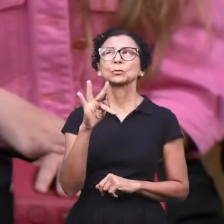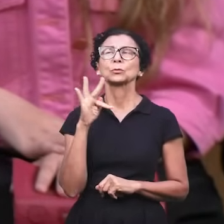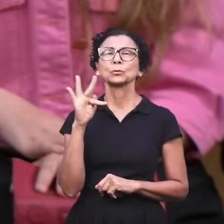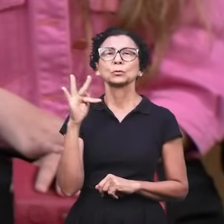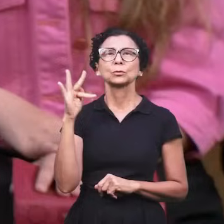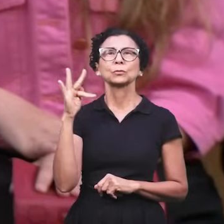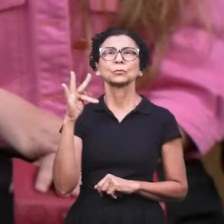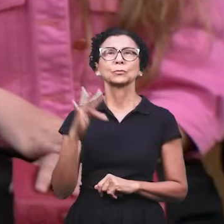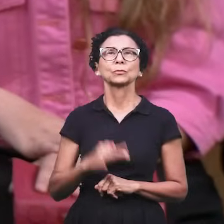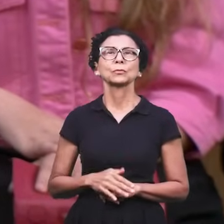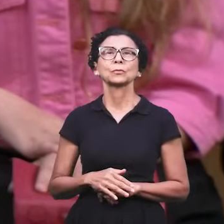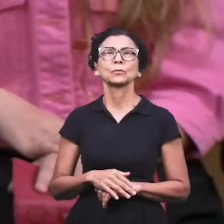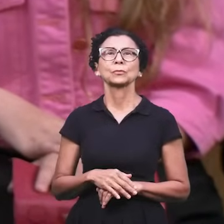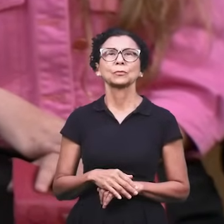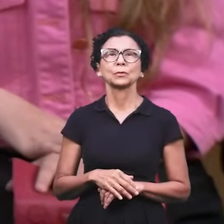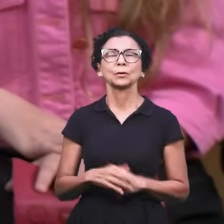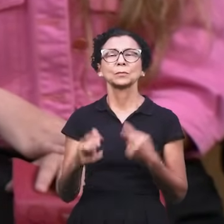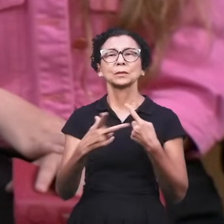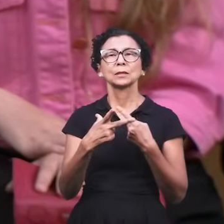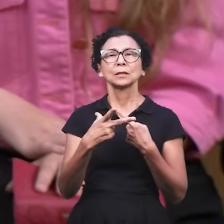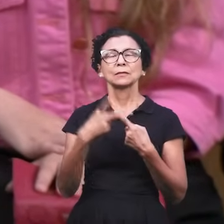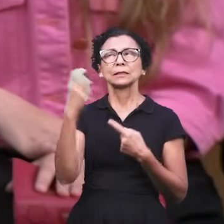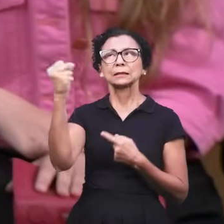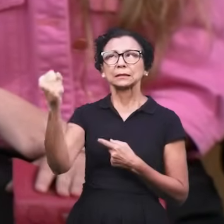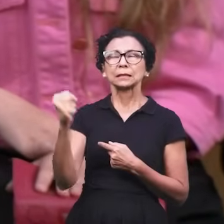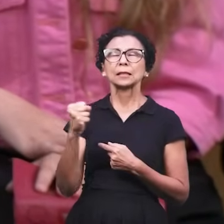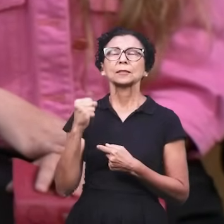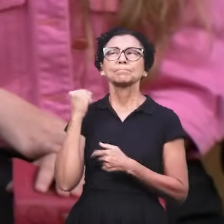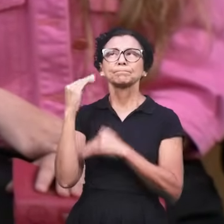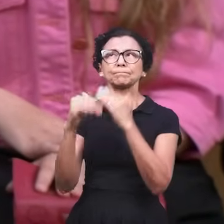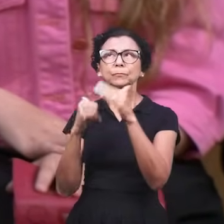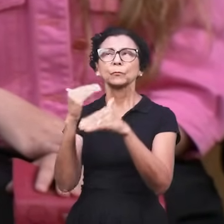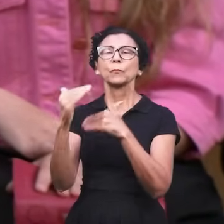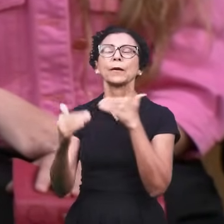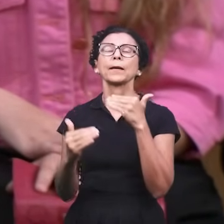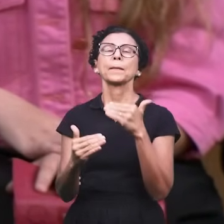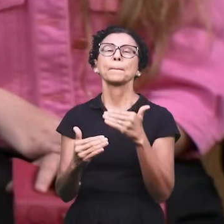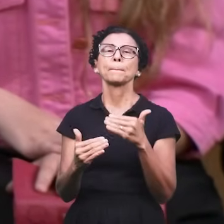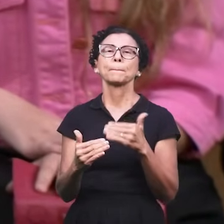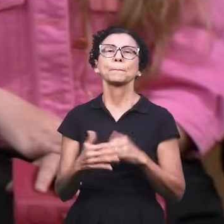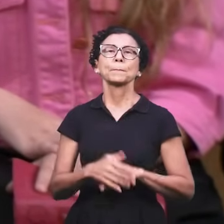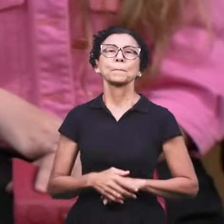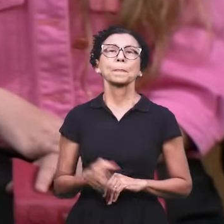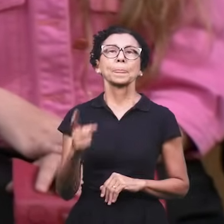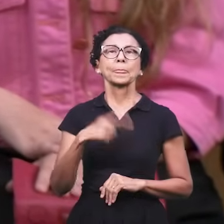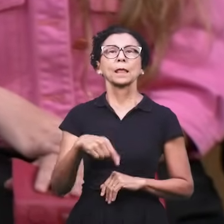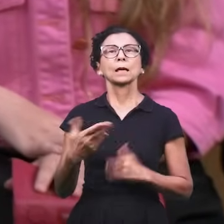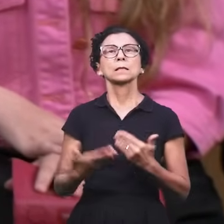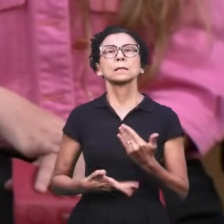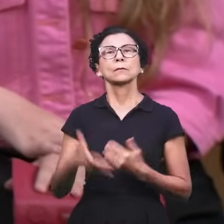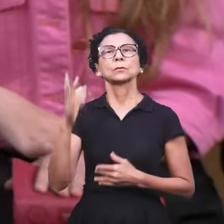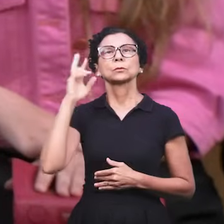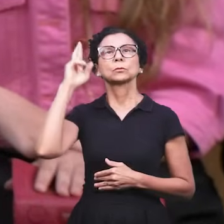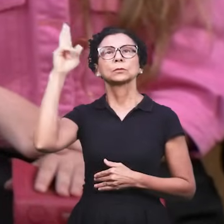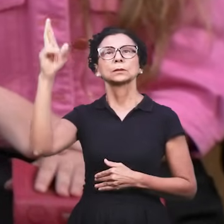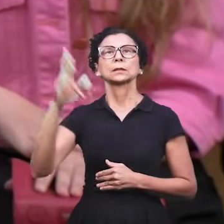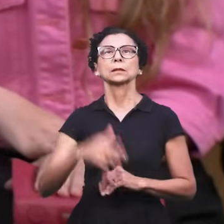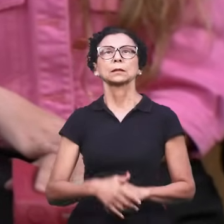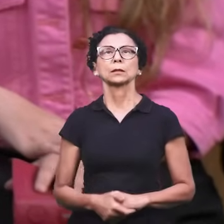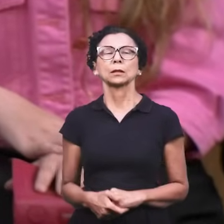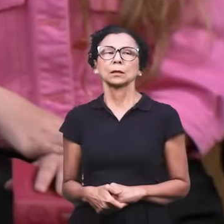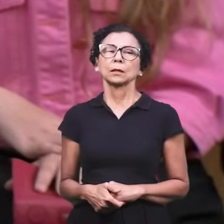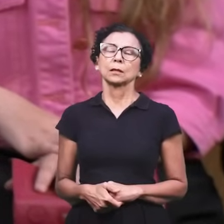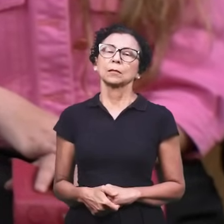vamos ser bem-sucedidos ou não. E nós, como servos do Senhor, sabemos que não